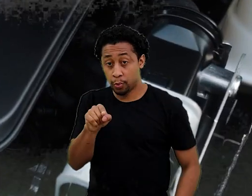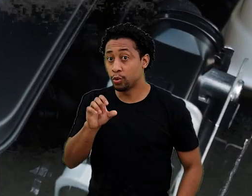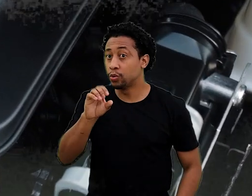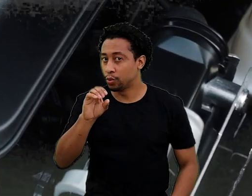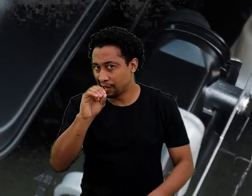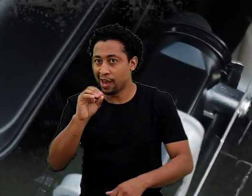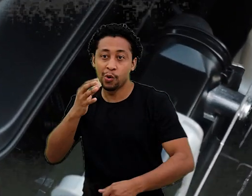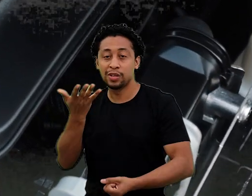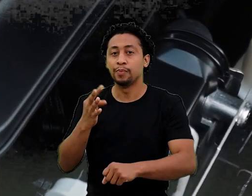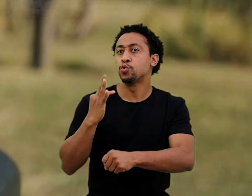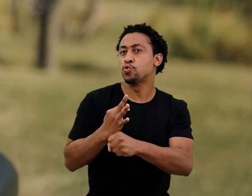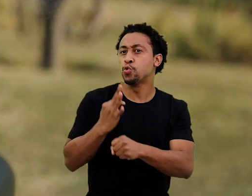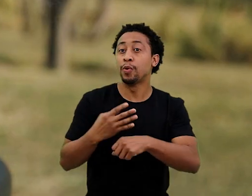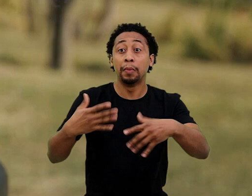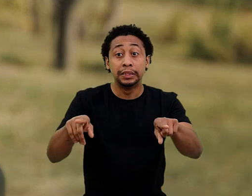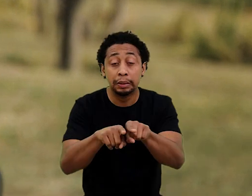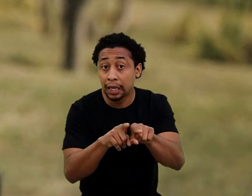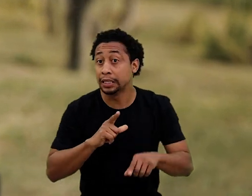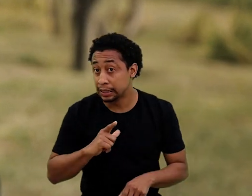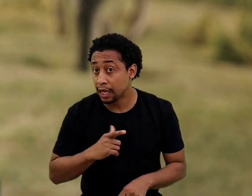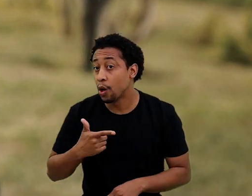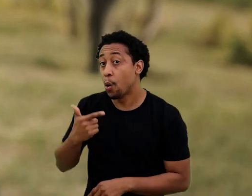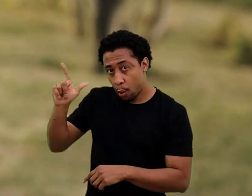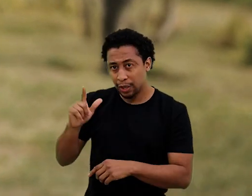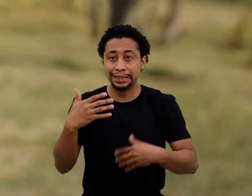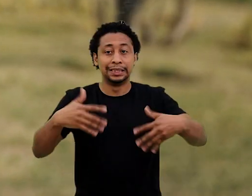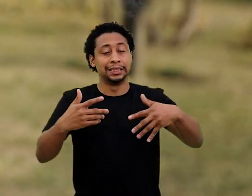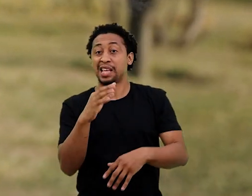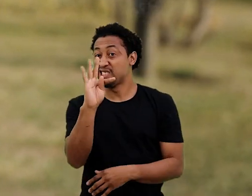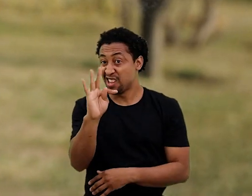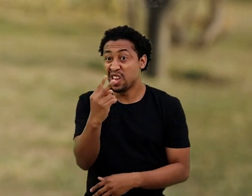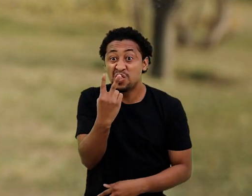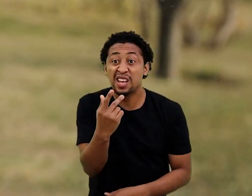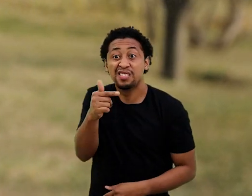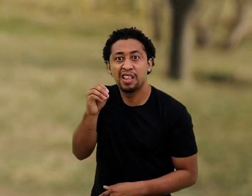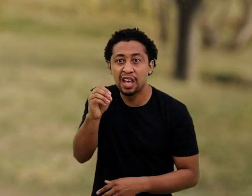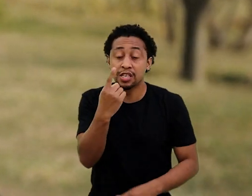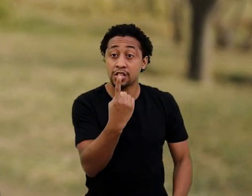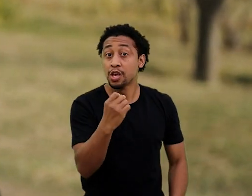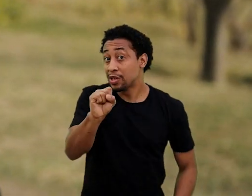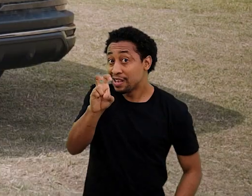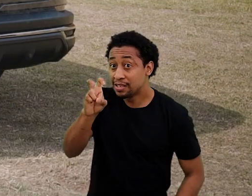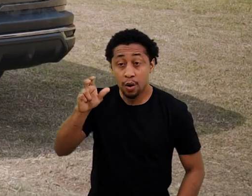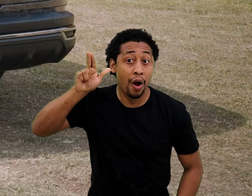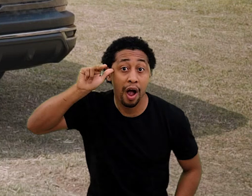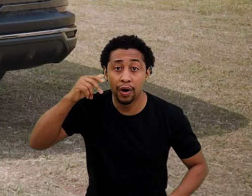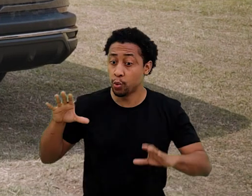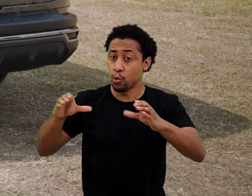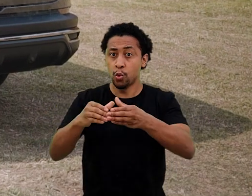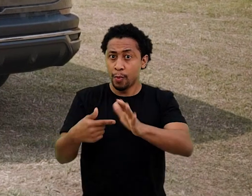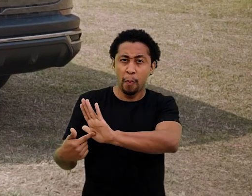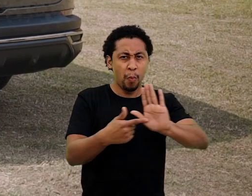tem a T270, aquela de 185 cavalos, que vai estar no Pulse Abarth, aqui para uma série de outros veículos do grupo inteiro, como por